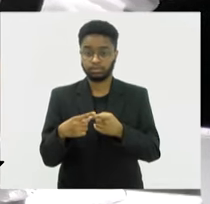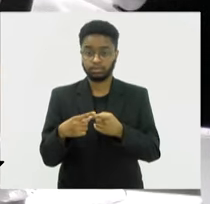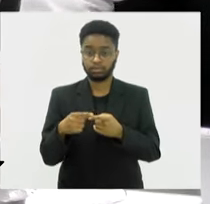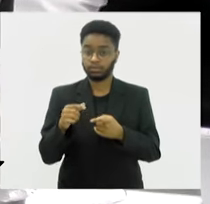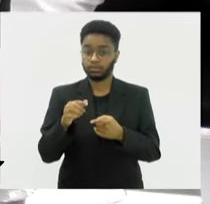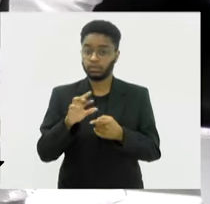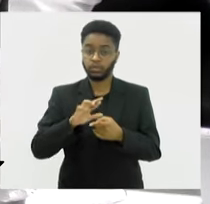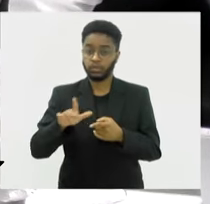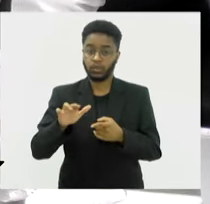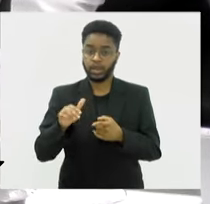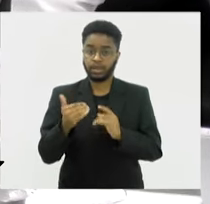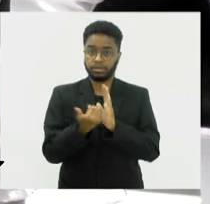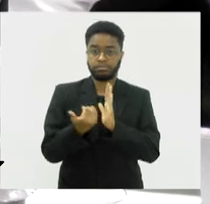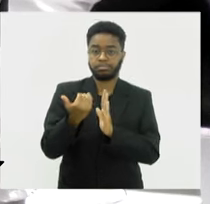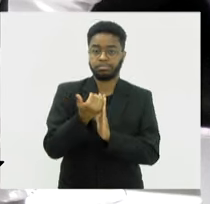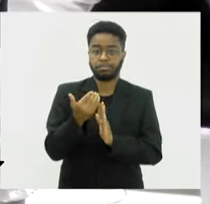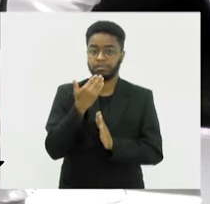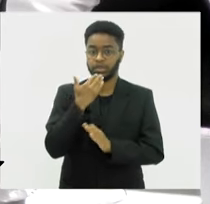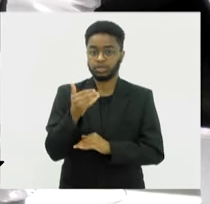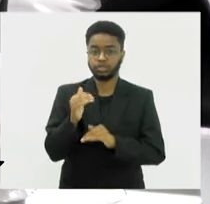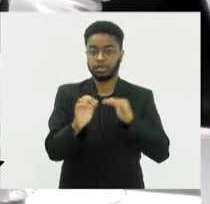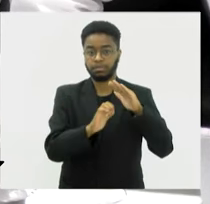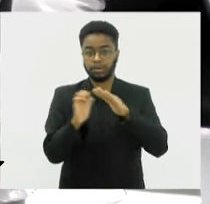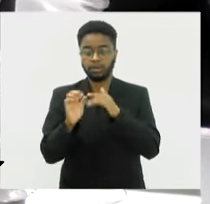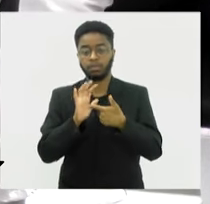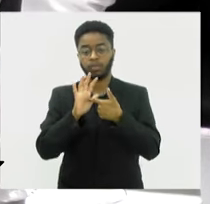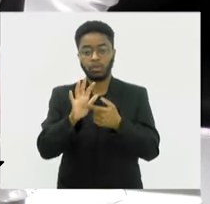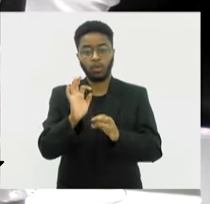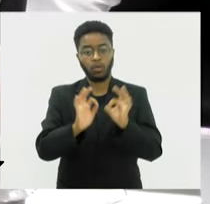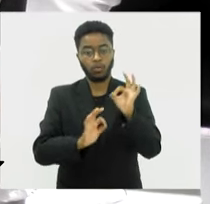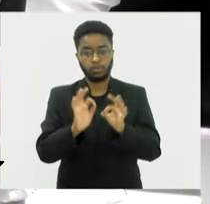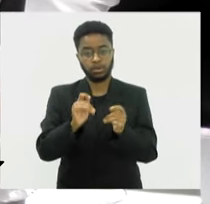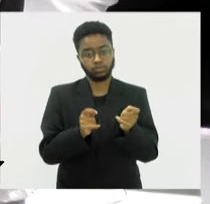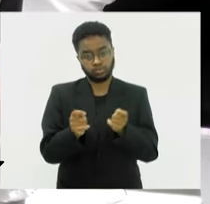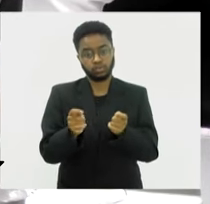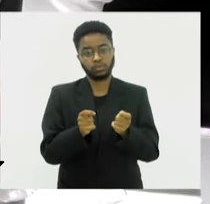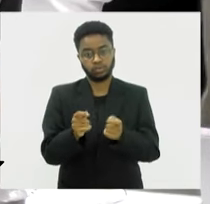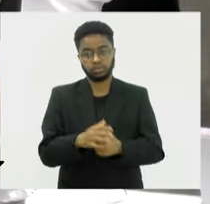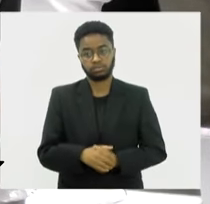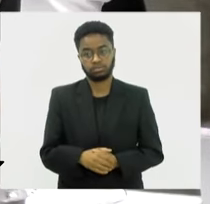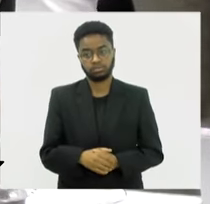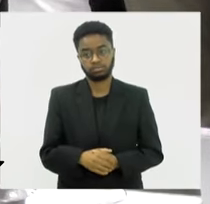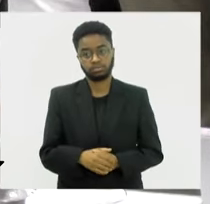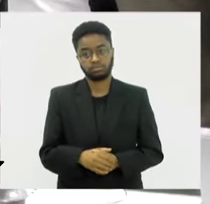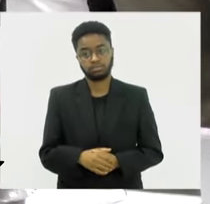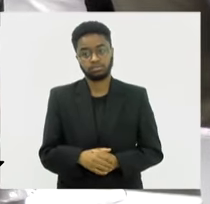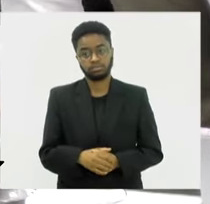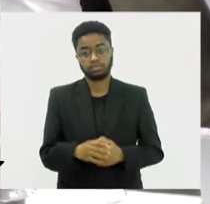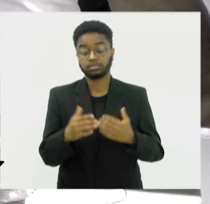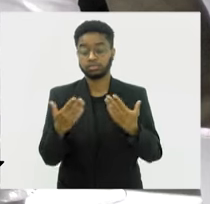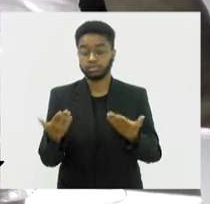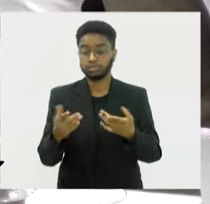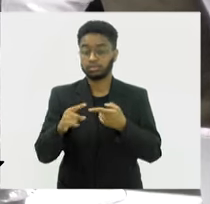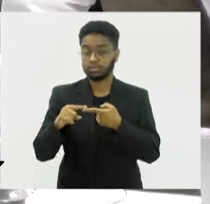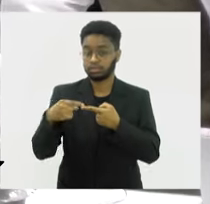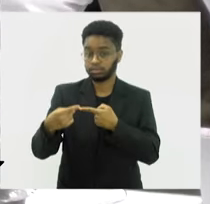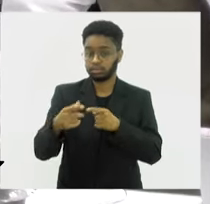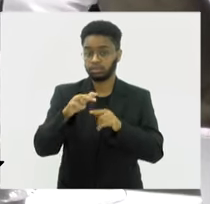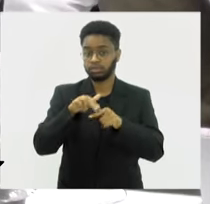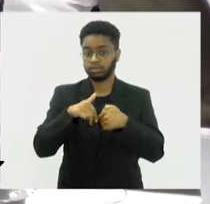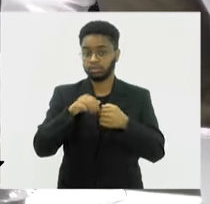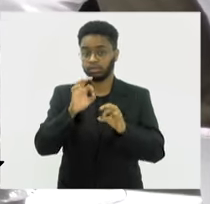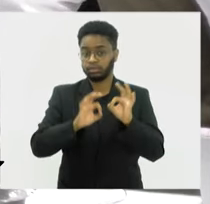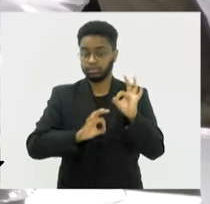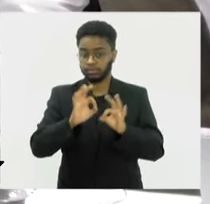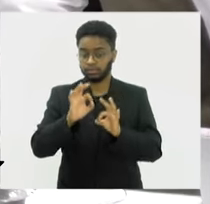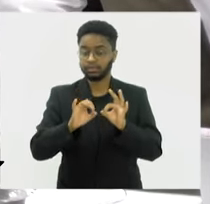exigir da concessionária que apresente aos municípios um plano de contingência. Não. Pode alterar. E a partir desse plano de contingência, se